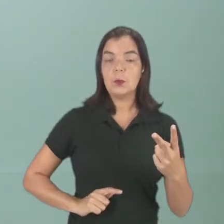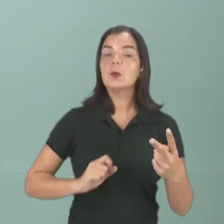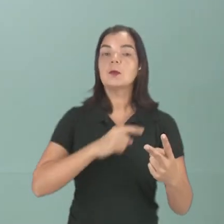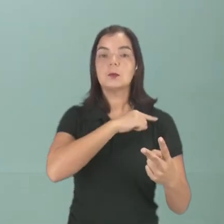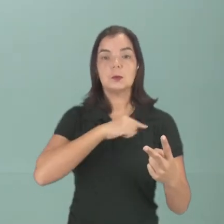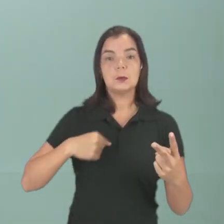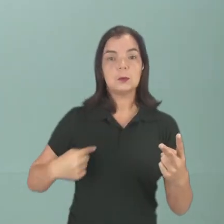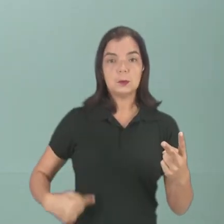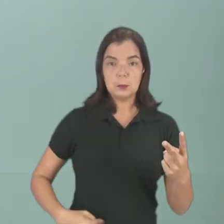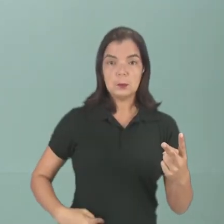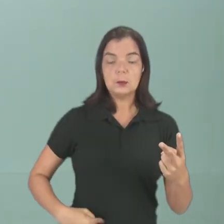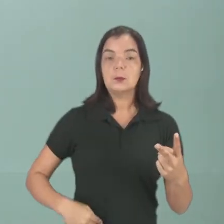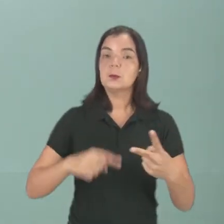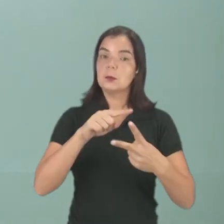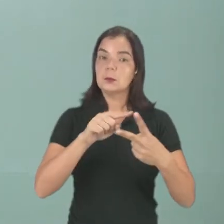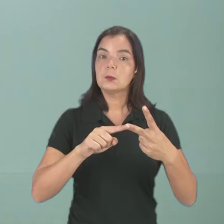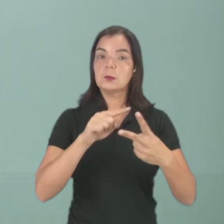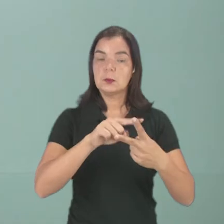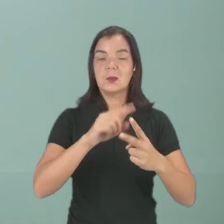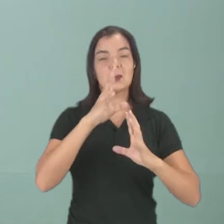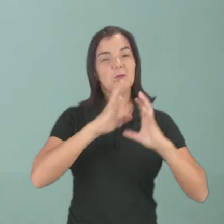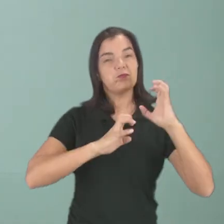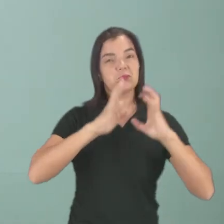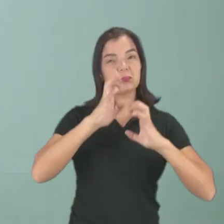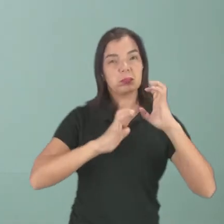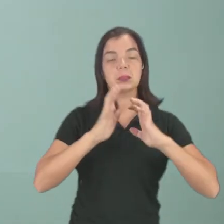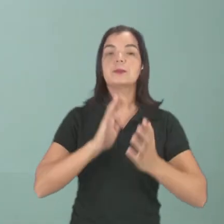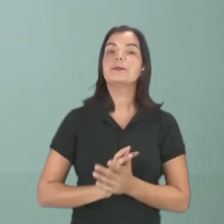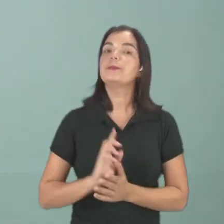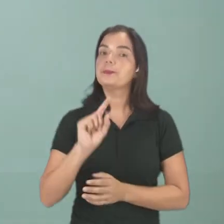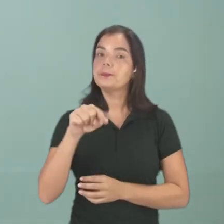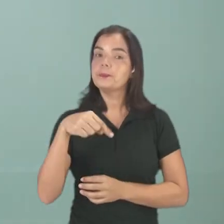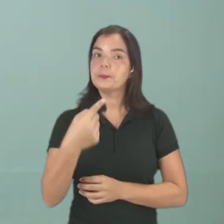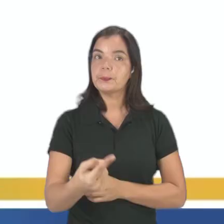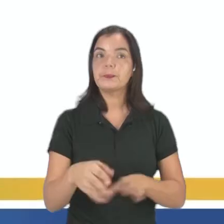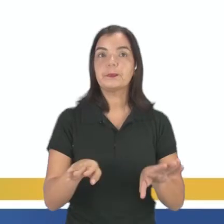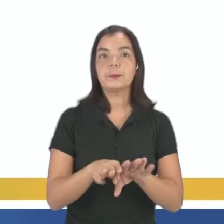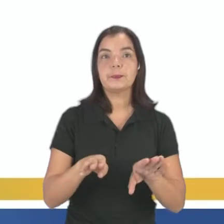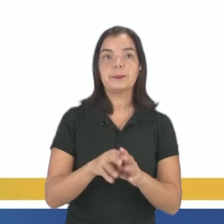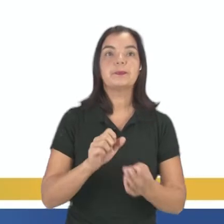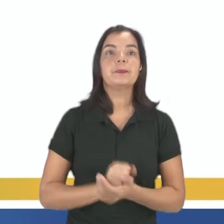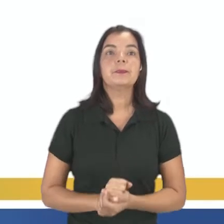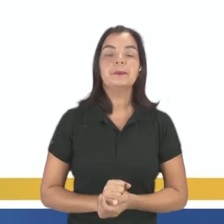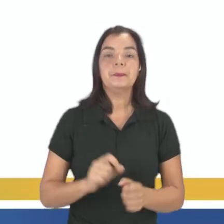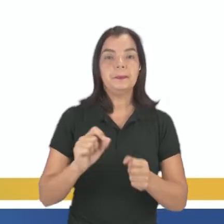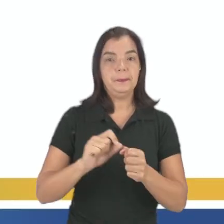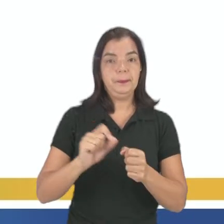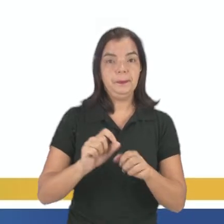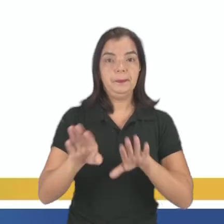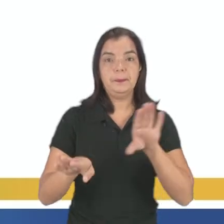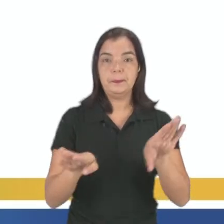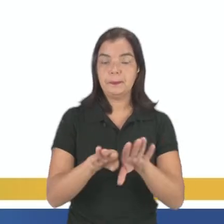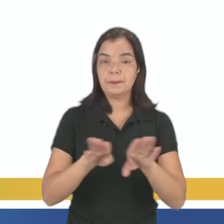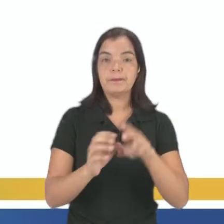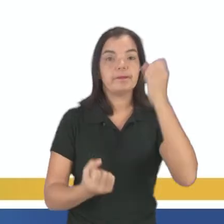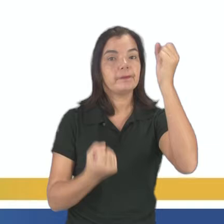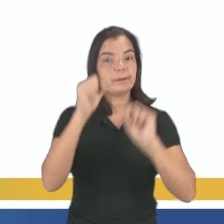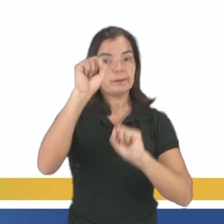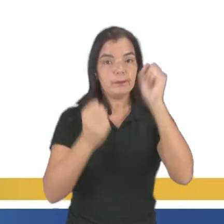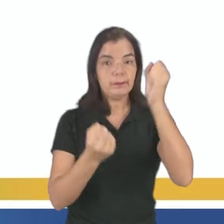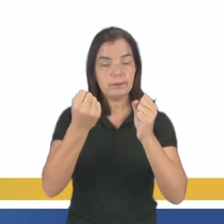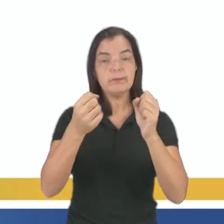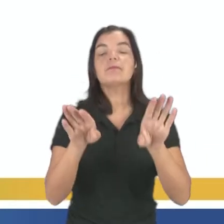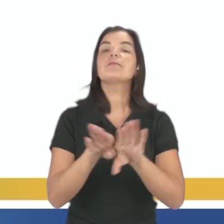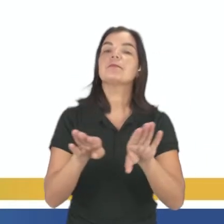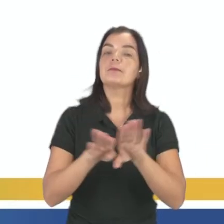Então a gente vai ter essa complicação, né? E aí depois de Mao Tse Tung no poder, ele vai fazer a nacionalização de indústrias, né? A